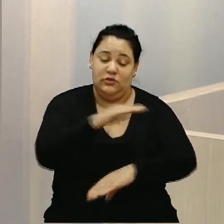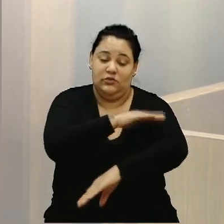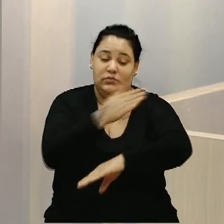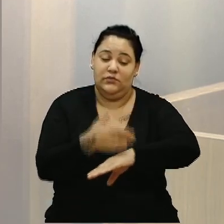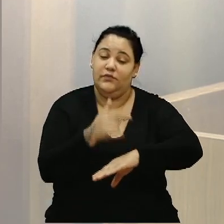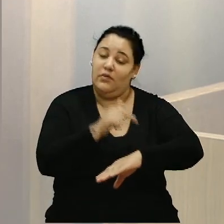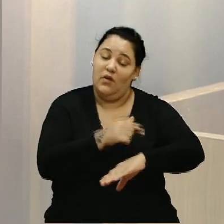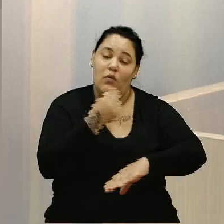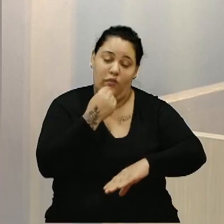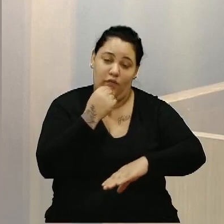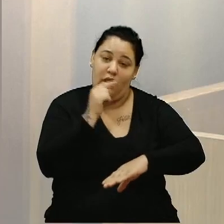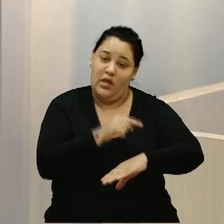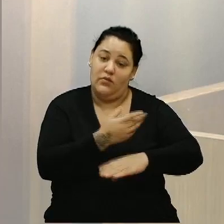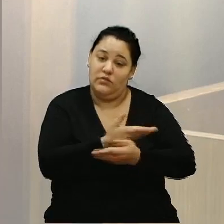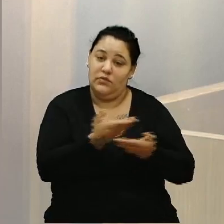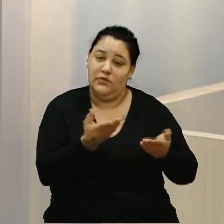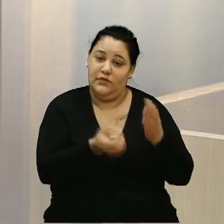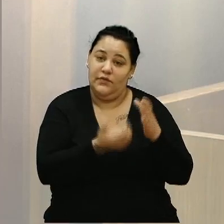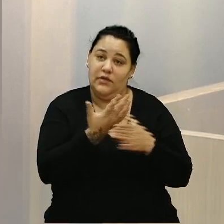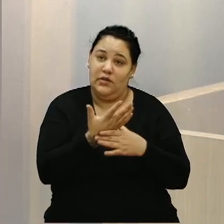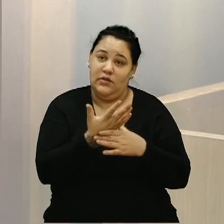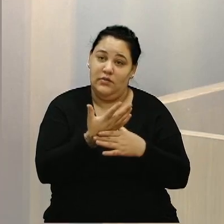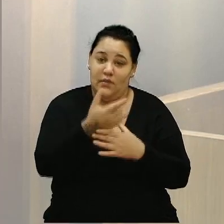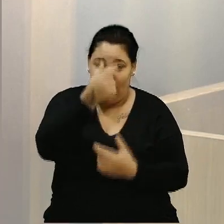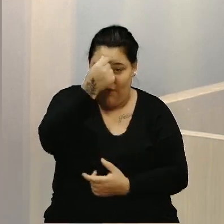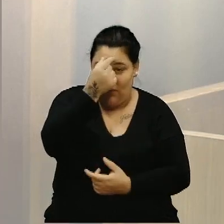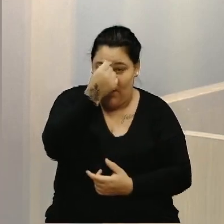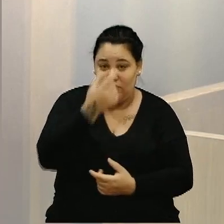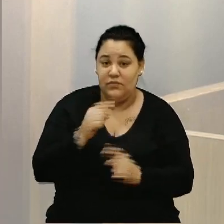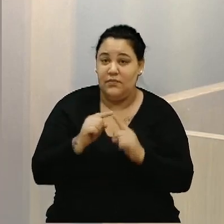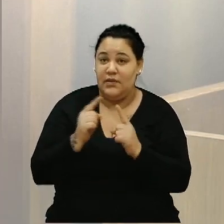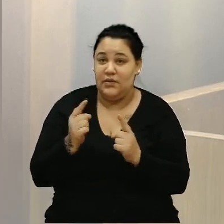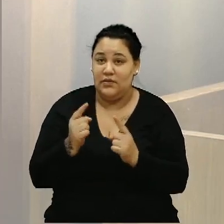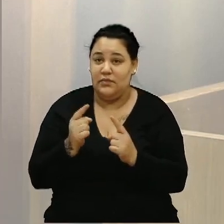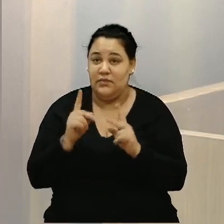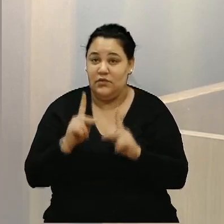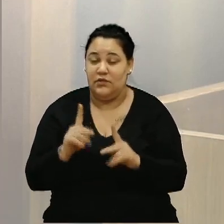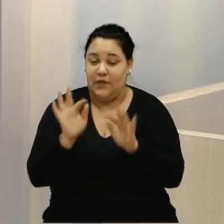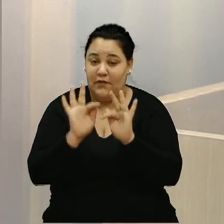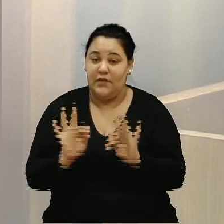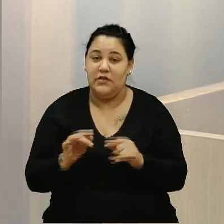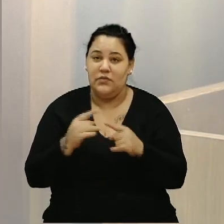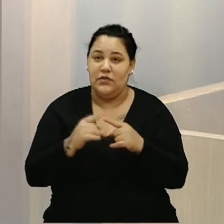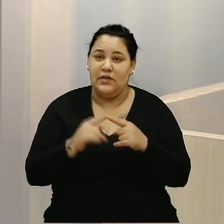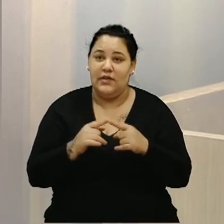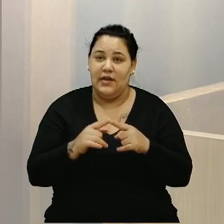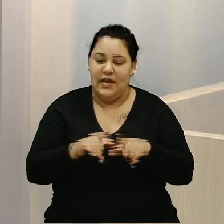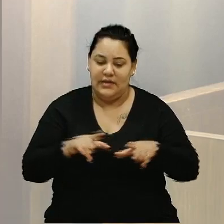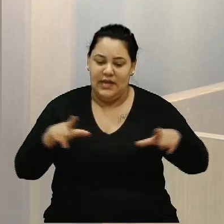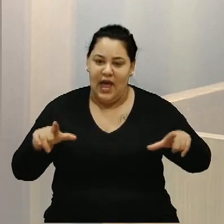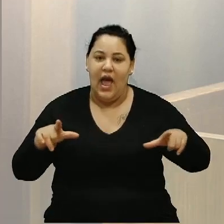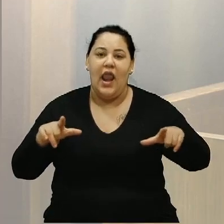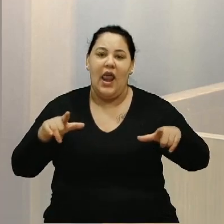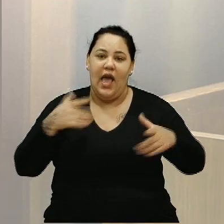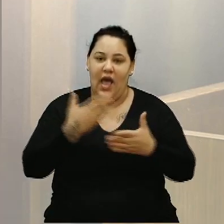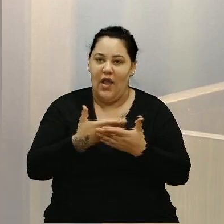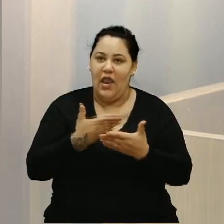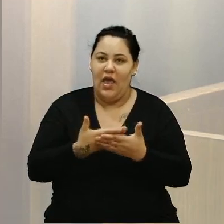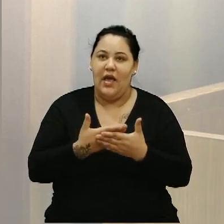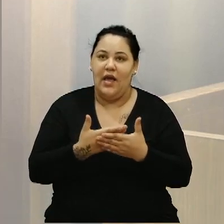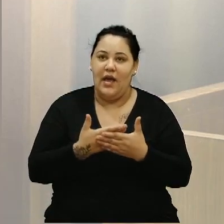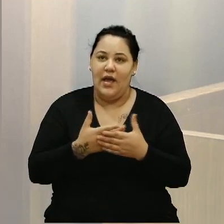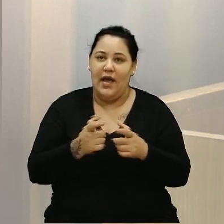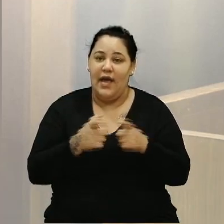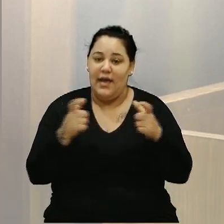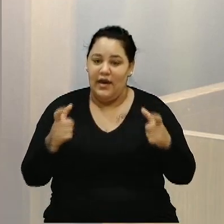o espaço foi criado para ser uma universidade. Então a gurizada fica feliz, porque a sala é grande, tem ar-condicionado. Agora, se a gente pensar